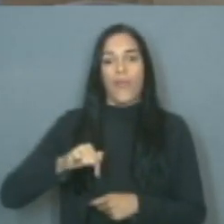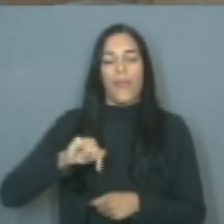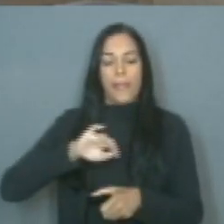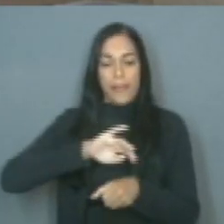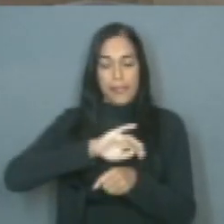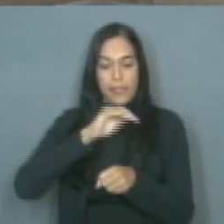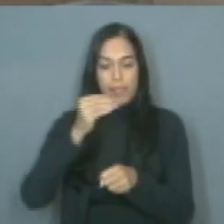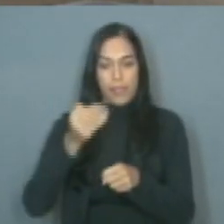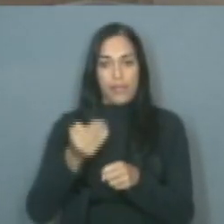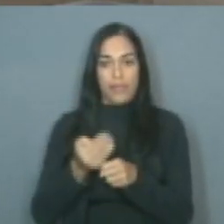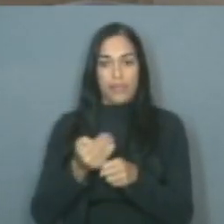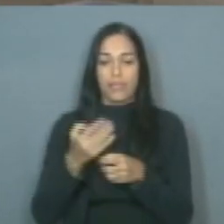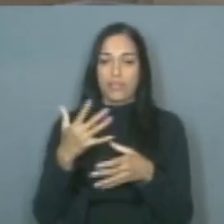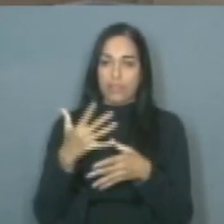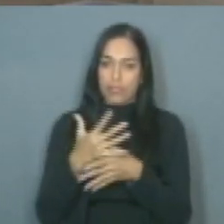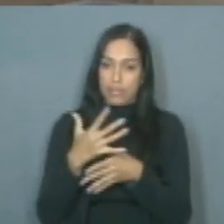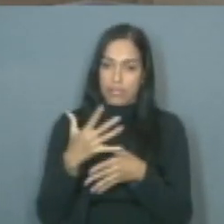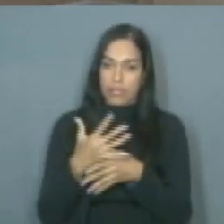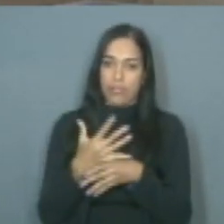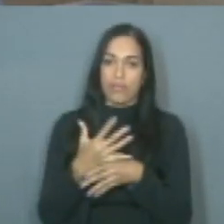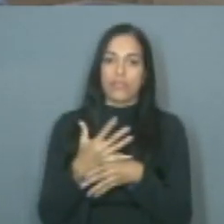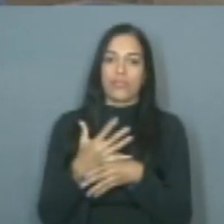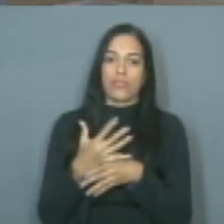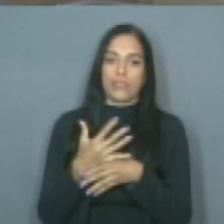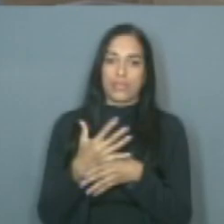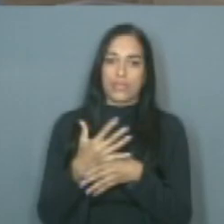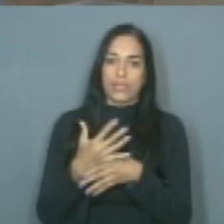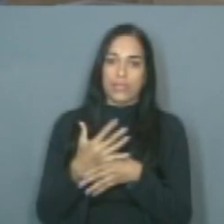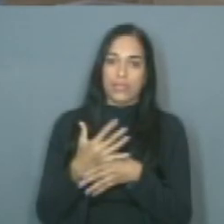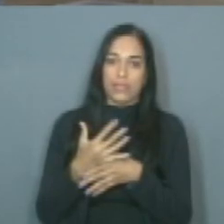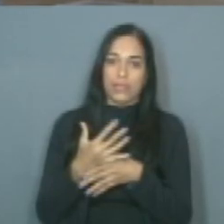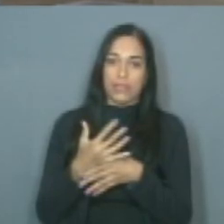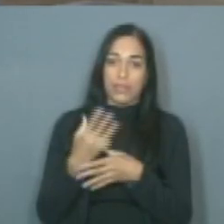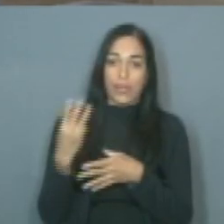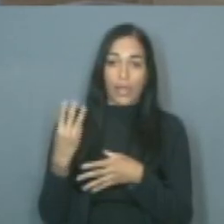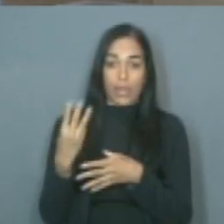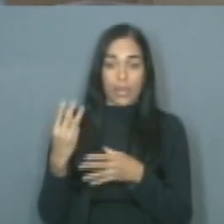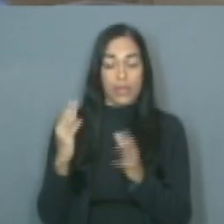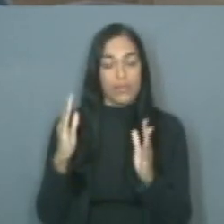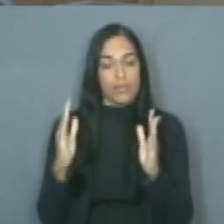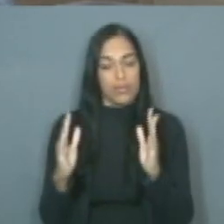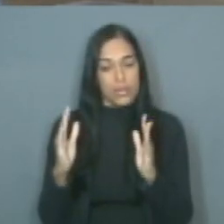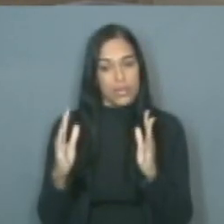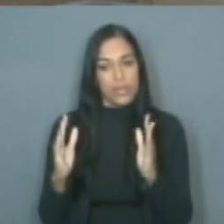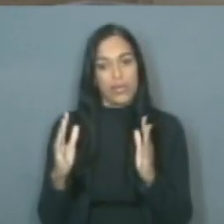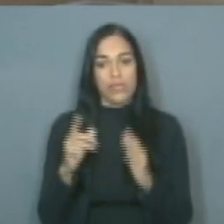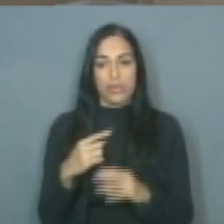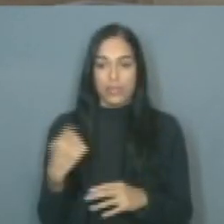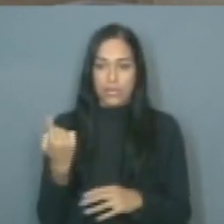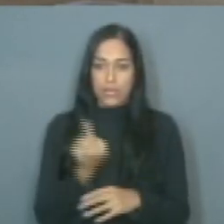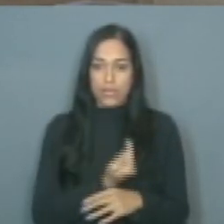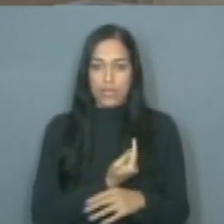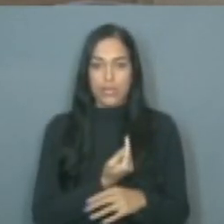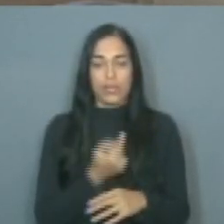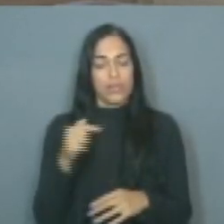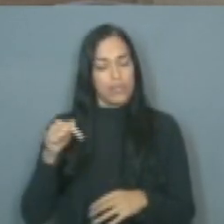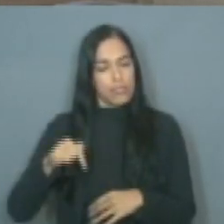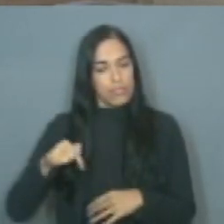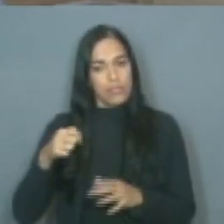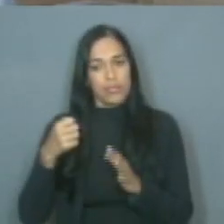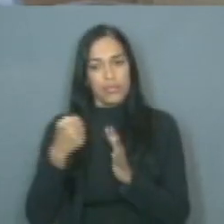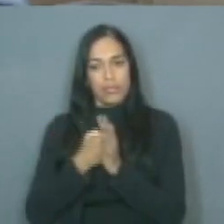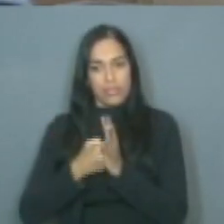poder municipal ao longo desses 3 mandatos que a gente já está aqui